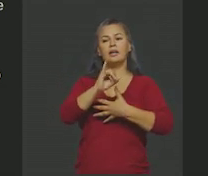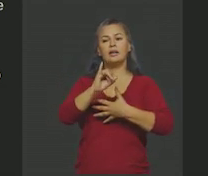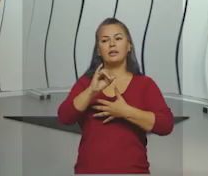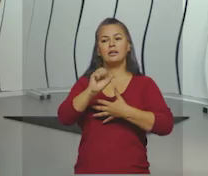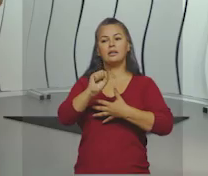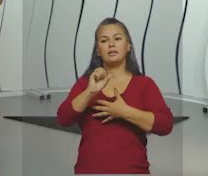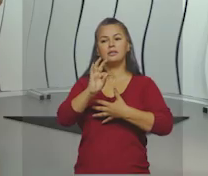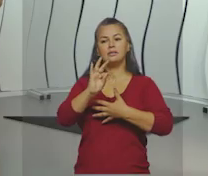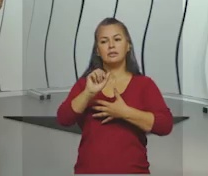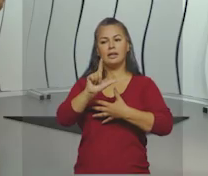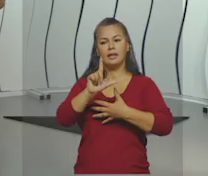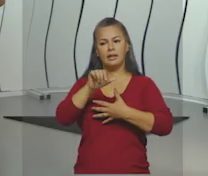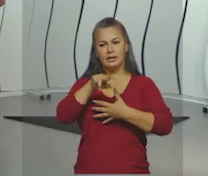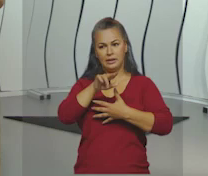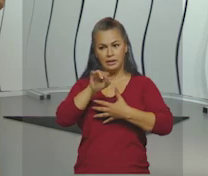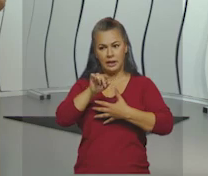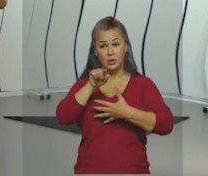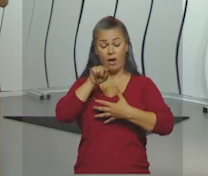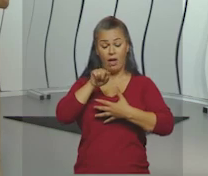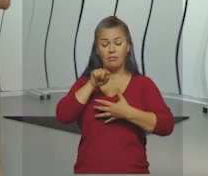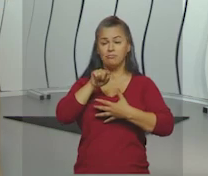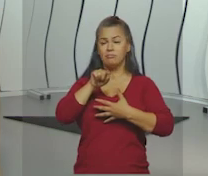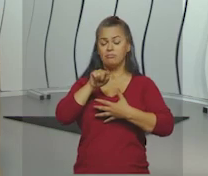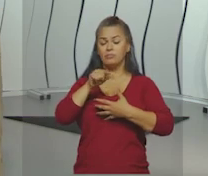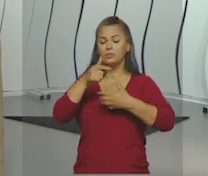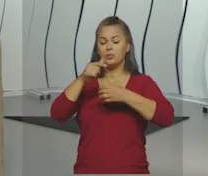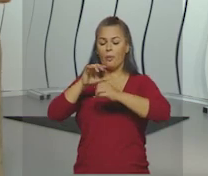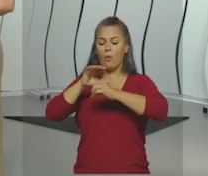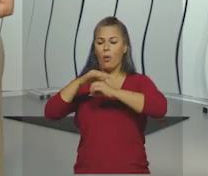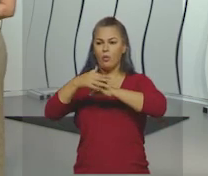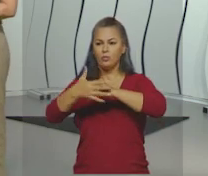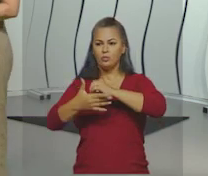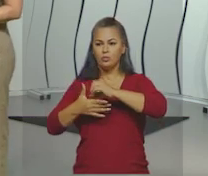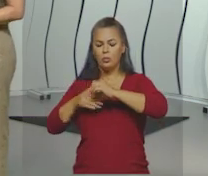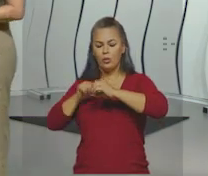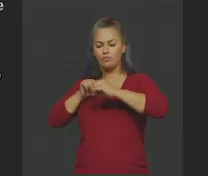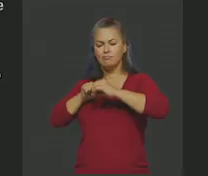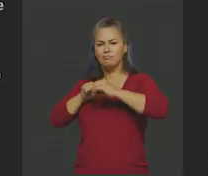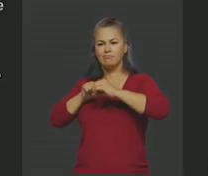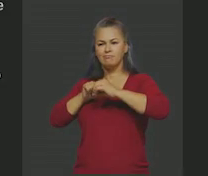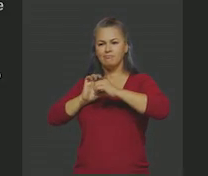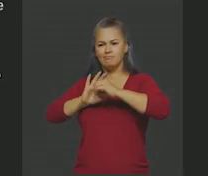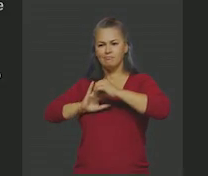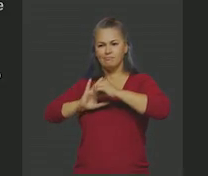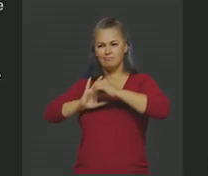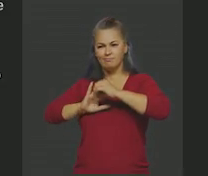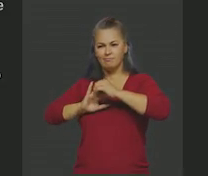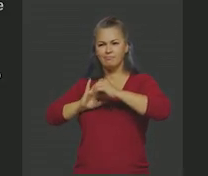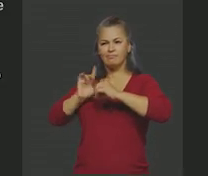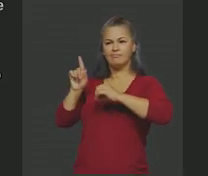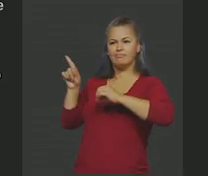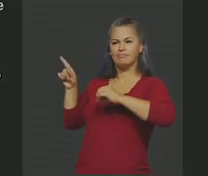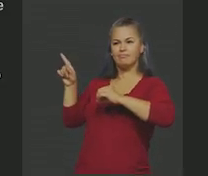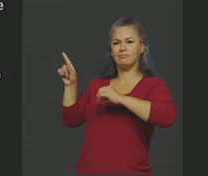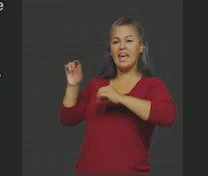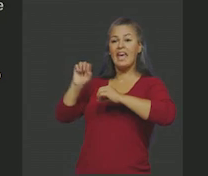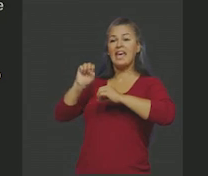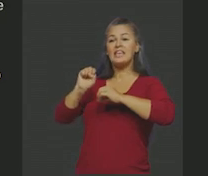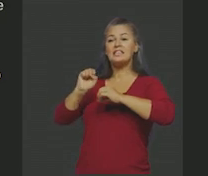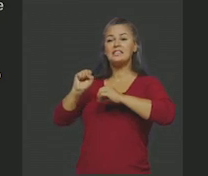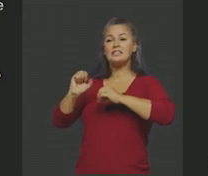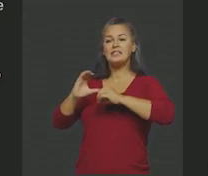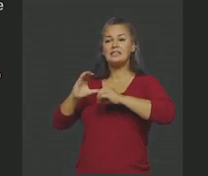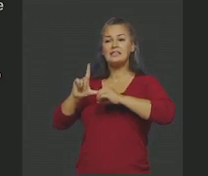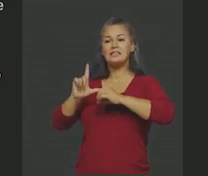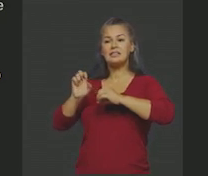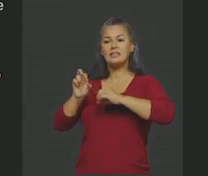da íris. Ele vai ajudar ali a focar a luz e jogar lá na retina. Eu tenho a esclera, que é o branco do olho, que